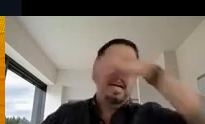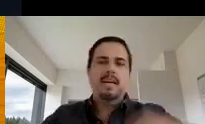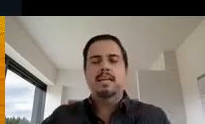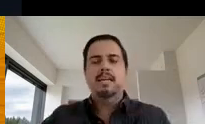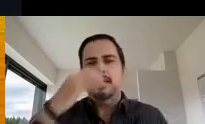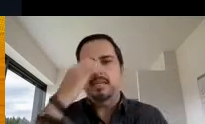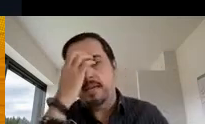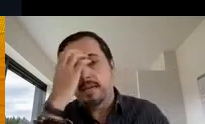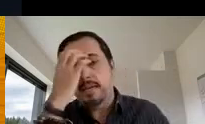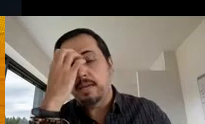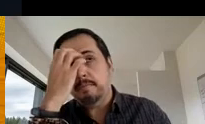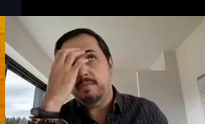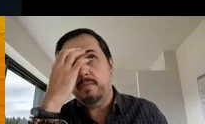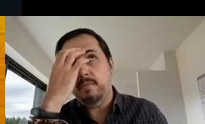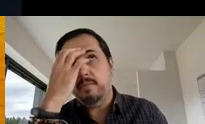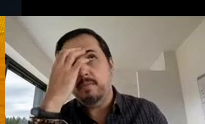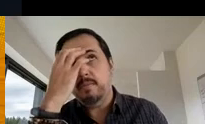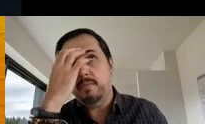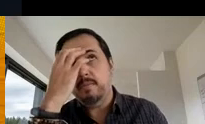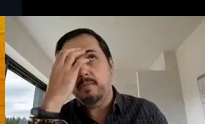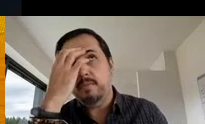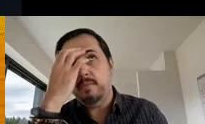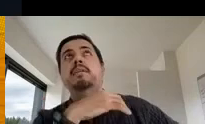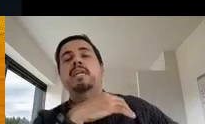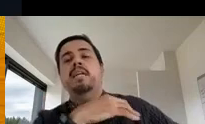você estressar